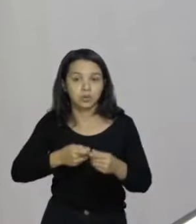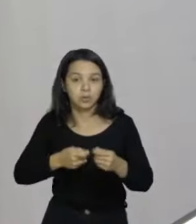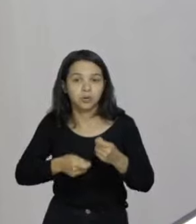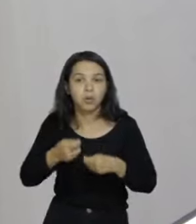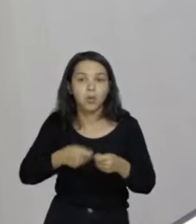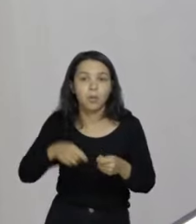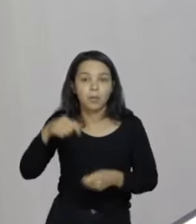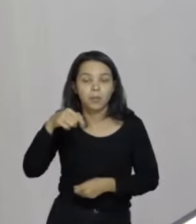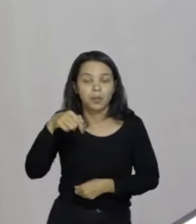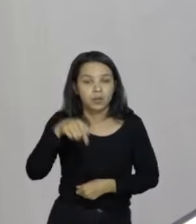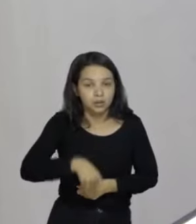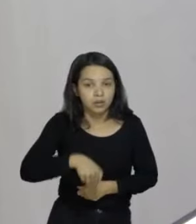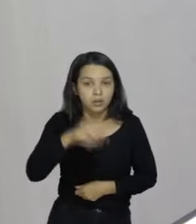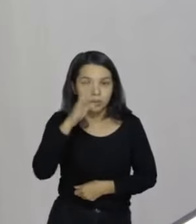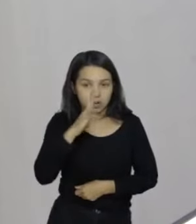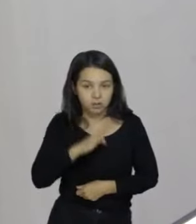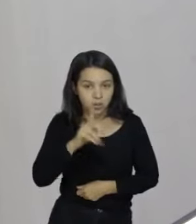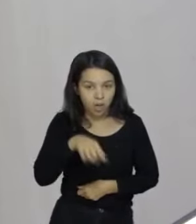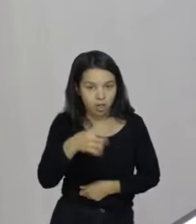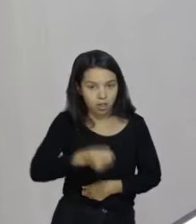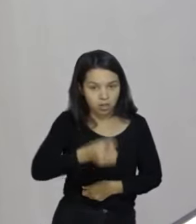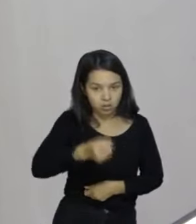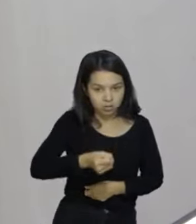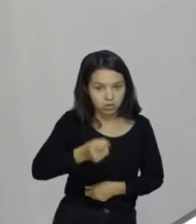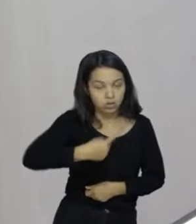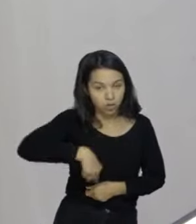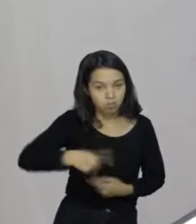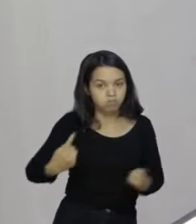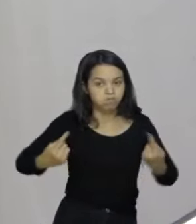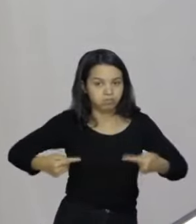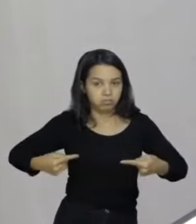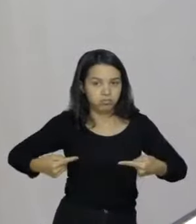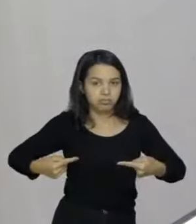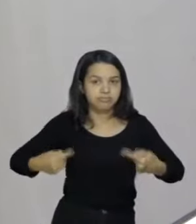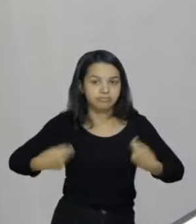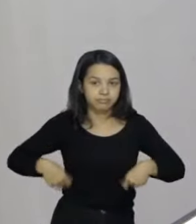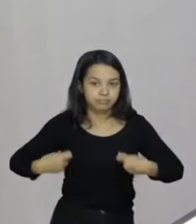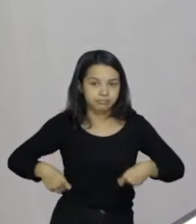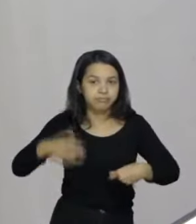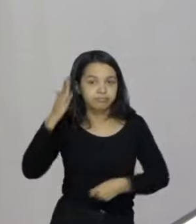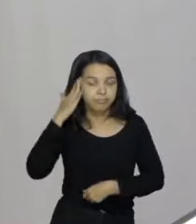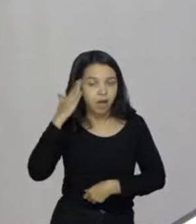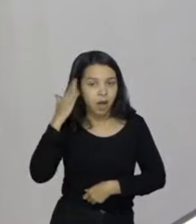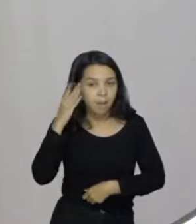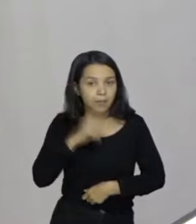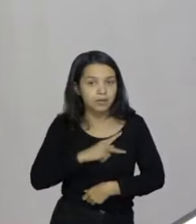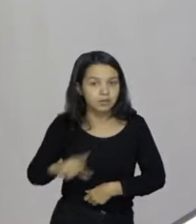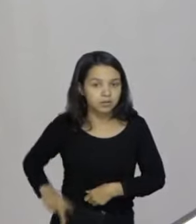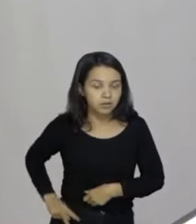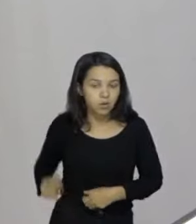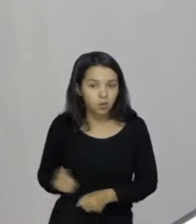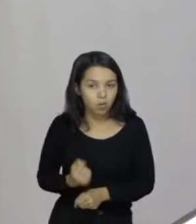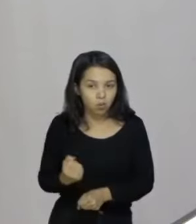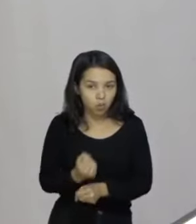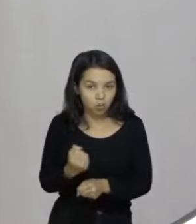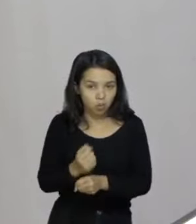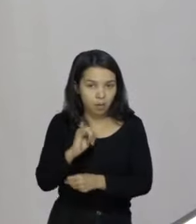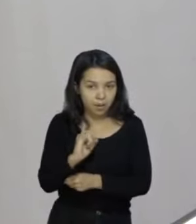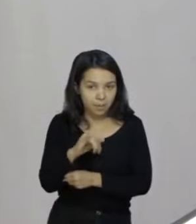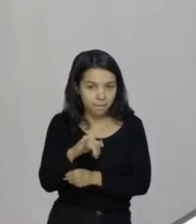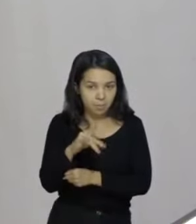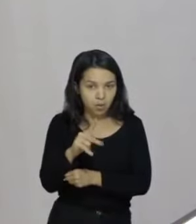precisa ter competitividade a gente sabe que o presidente construiu uma importação por troca de exportação de